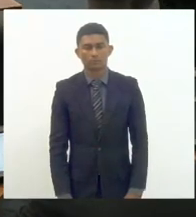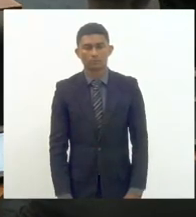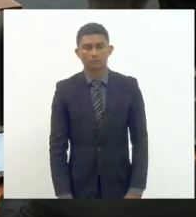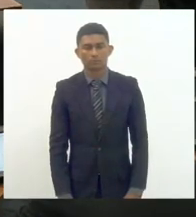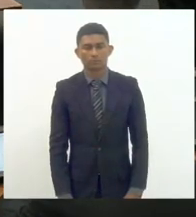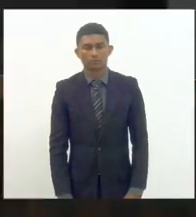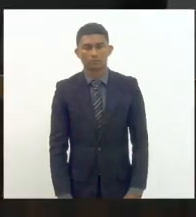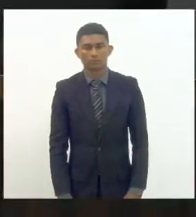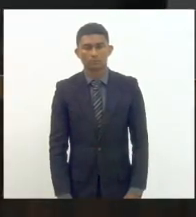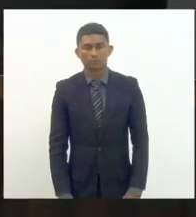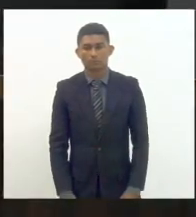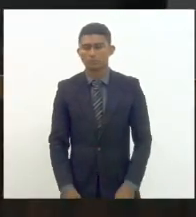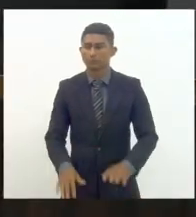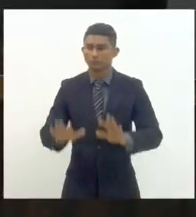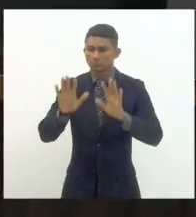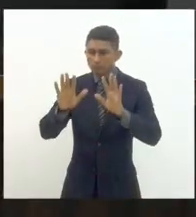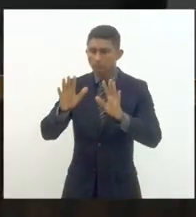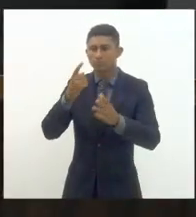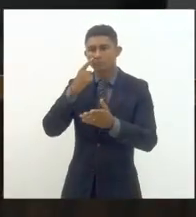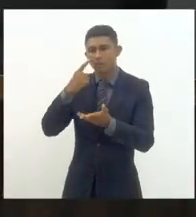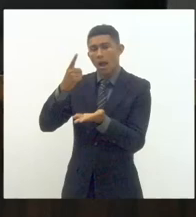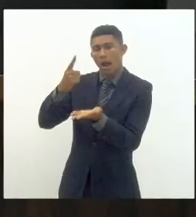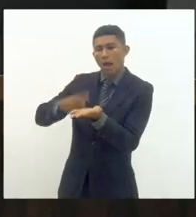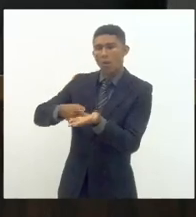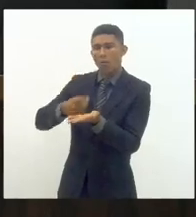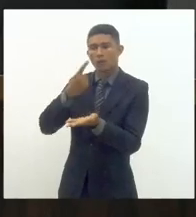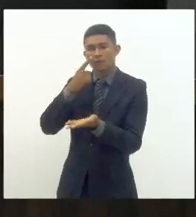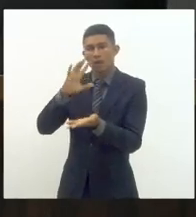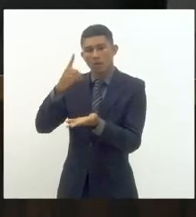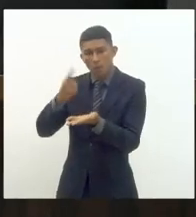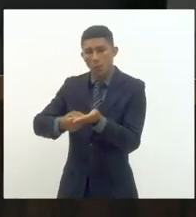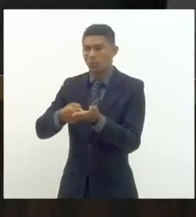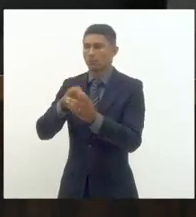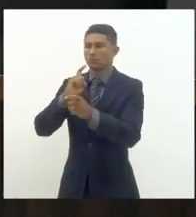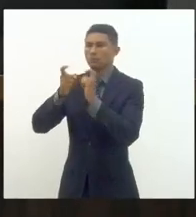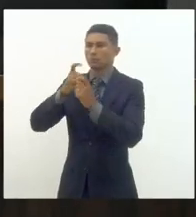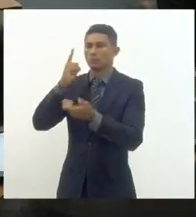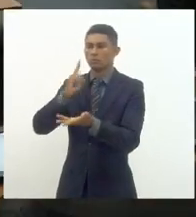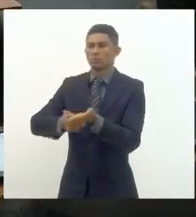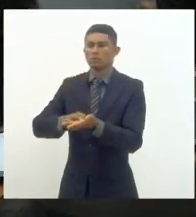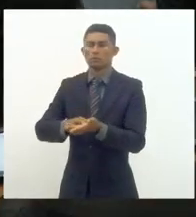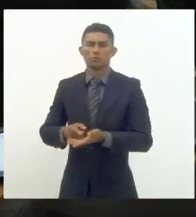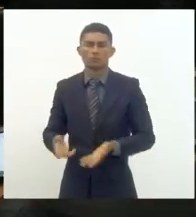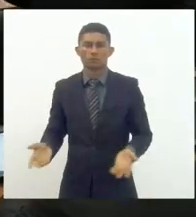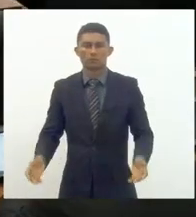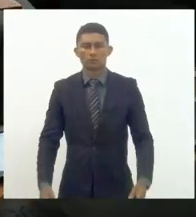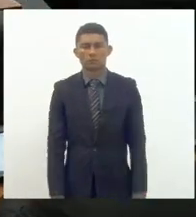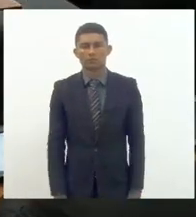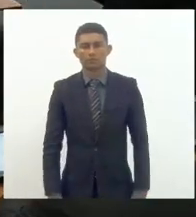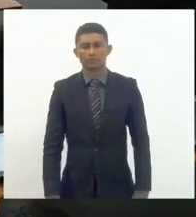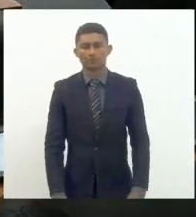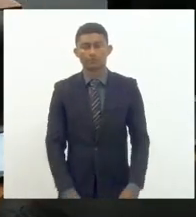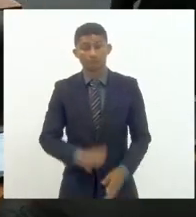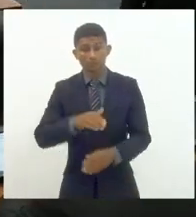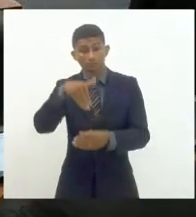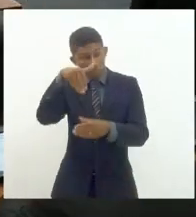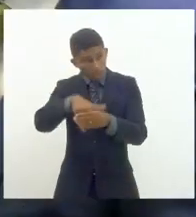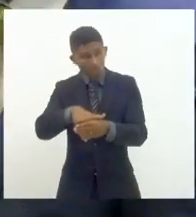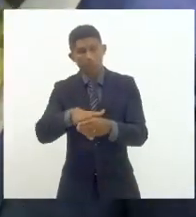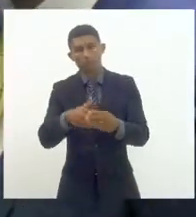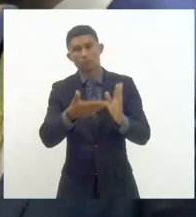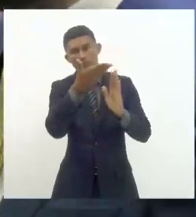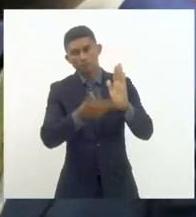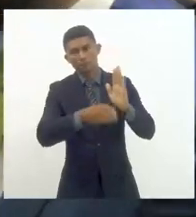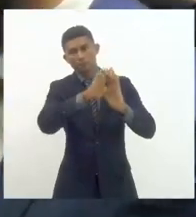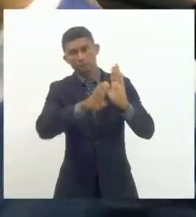Nós estamos caminhando um acordo, deputada Lucinha. Estamos caminhando um acordo. O voto divergente com as emendas,